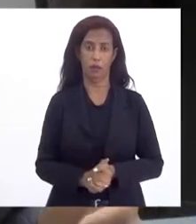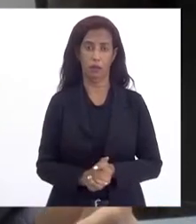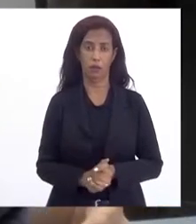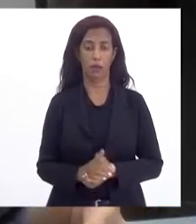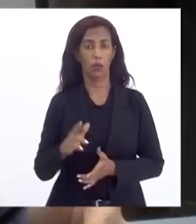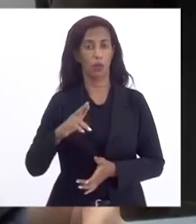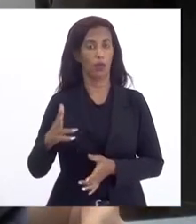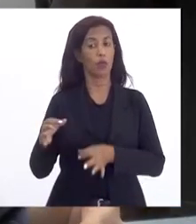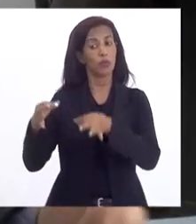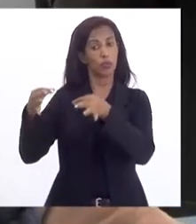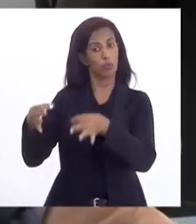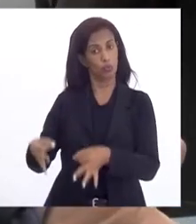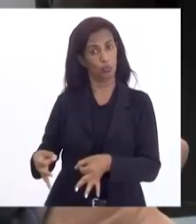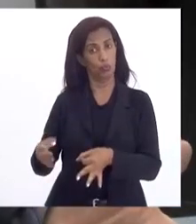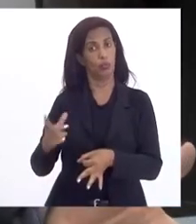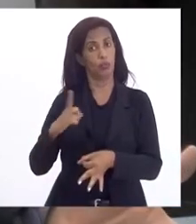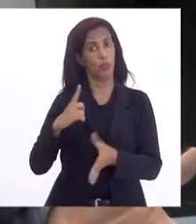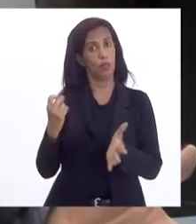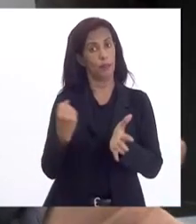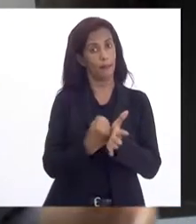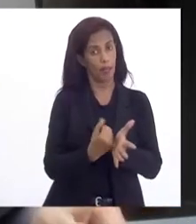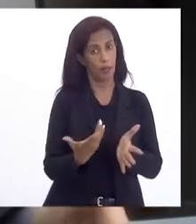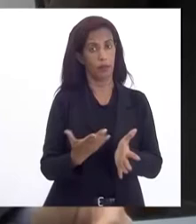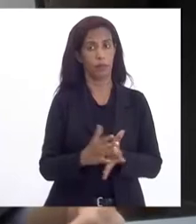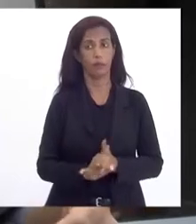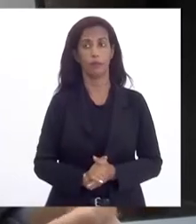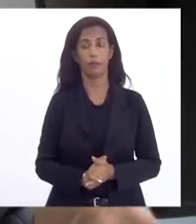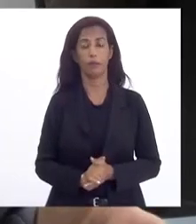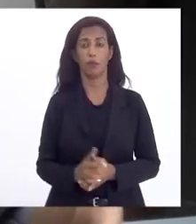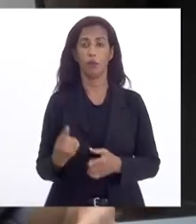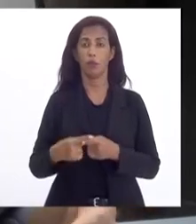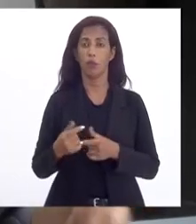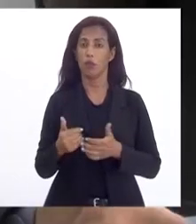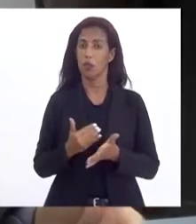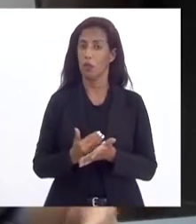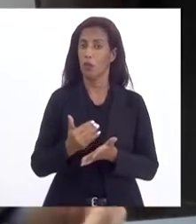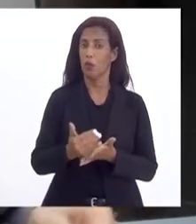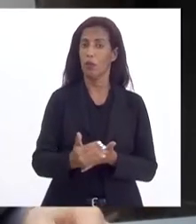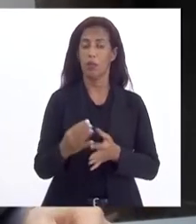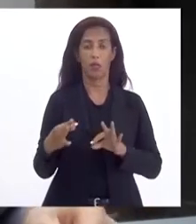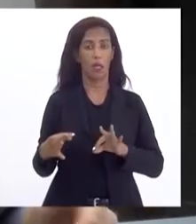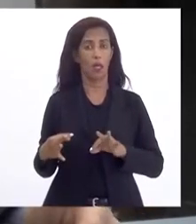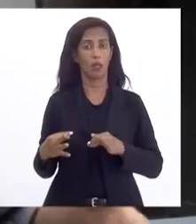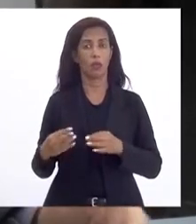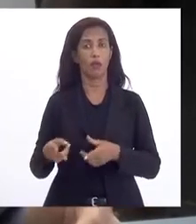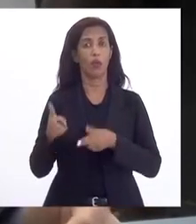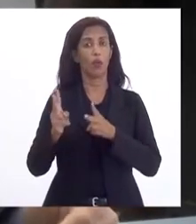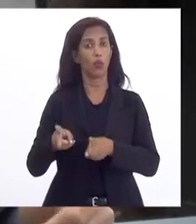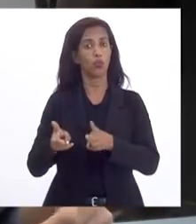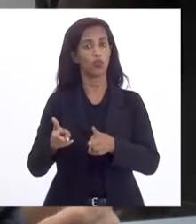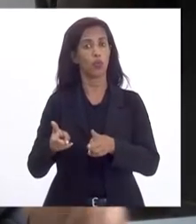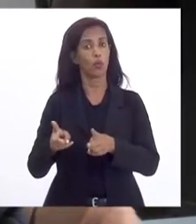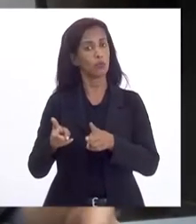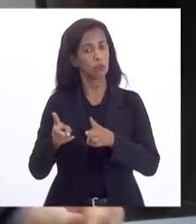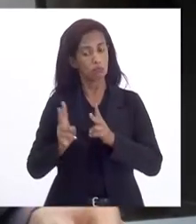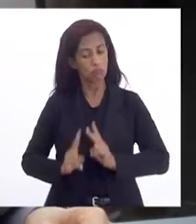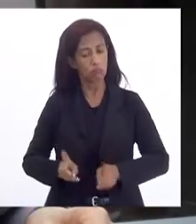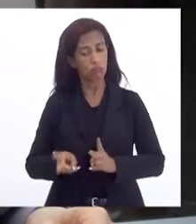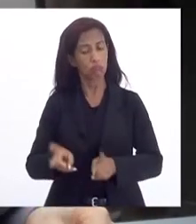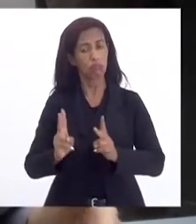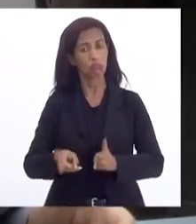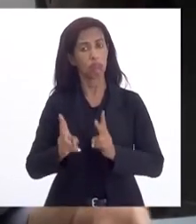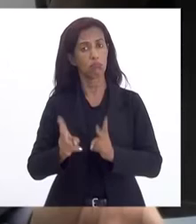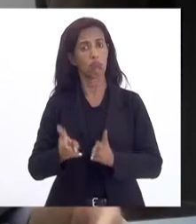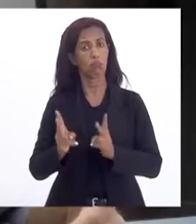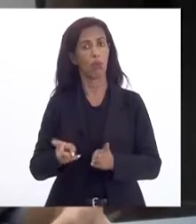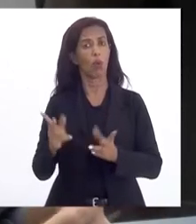não seja justo, mas tem impacto. Porque senão vai começar tudo. Vai começar não, vai continuar tudo